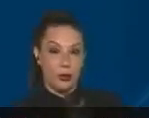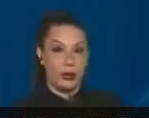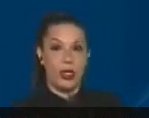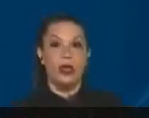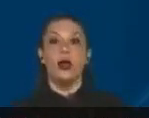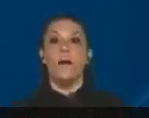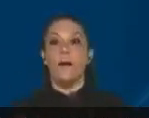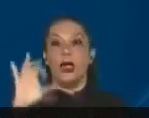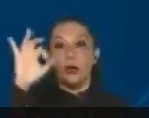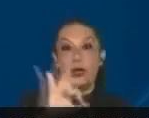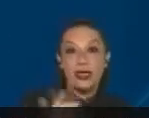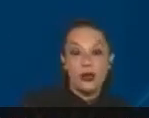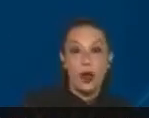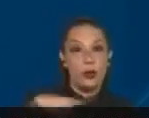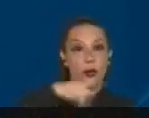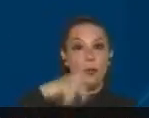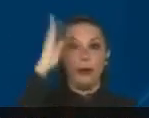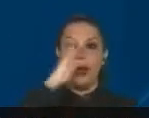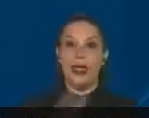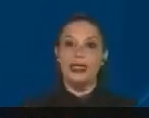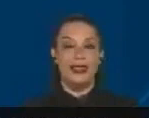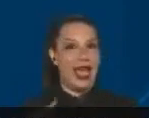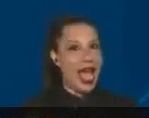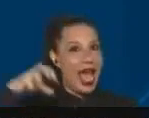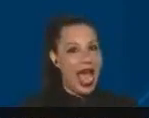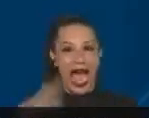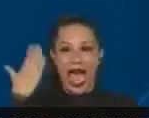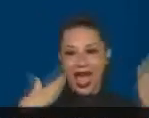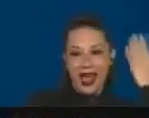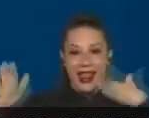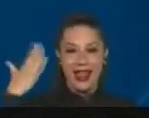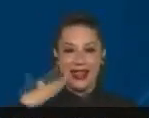maior percentual do país, muita empolgação.